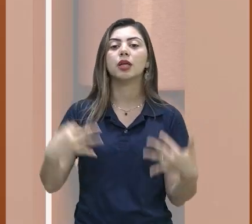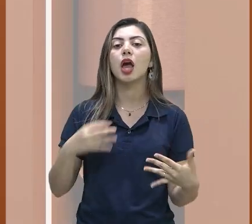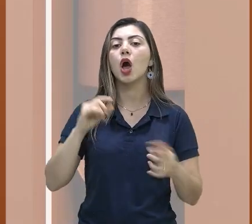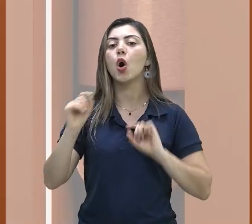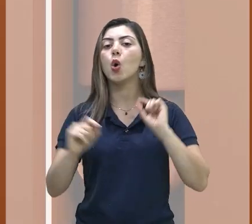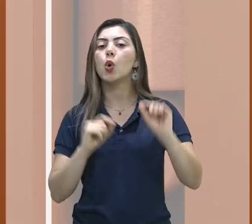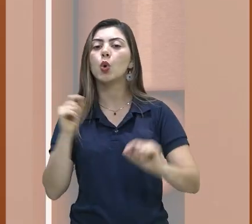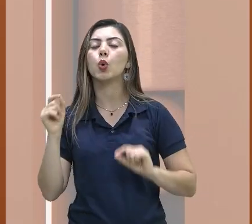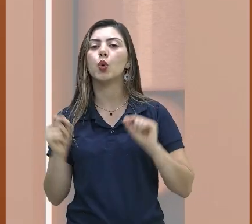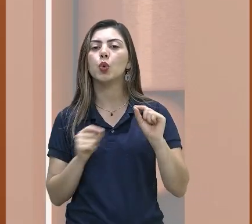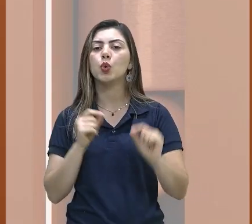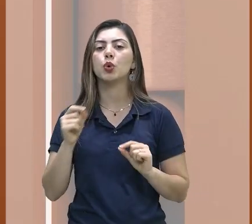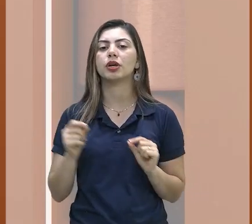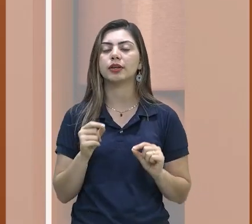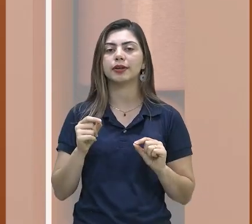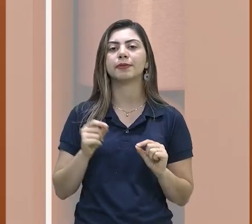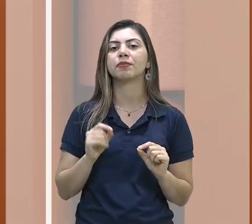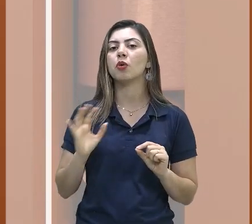são